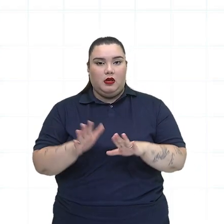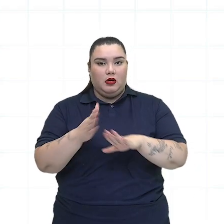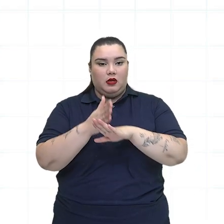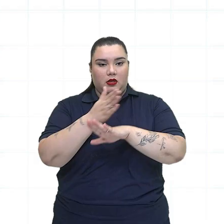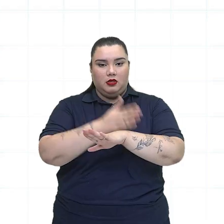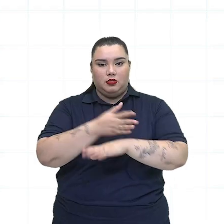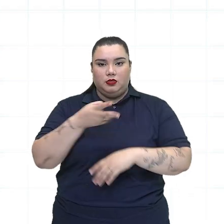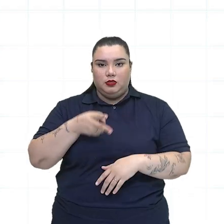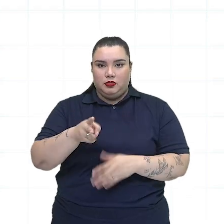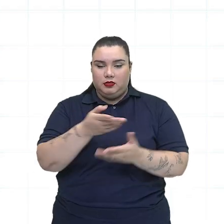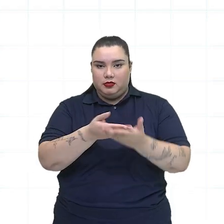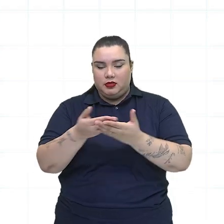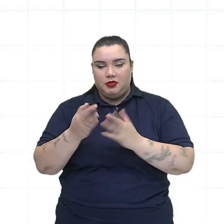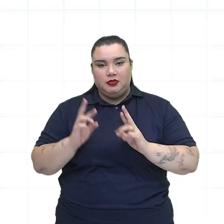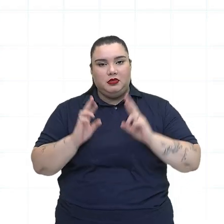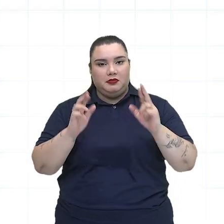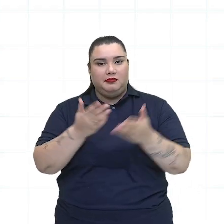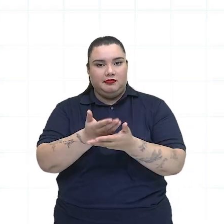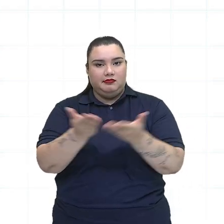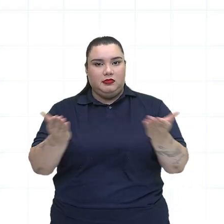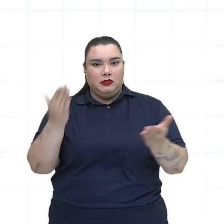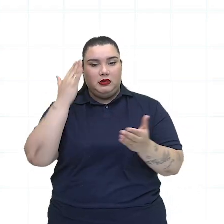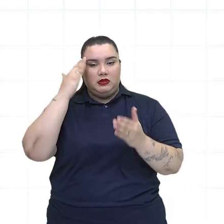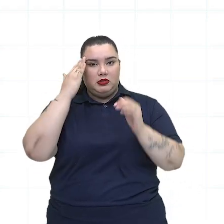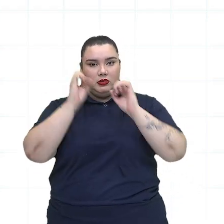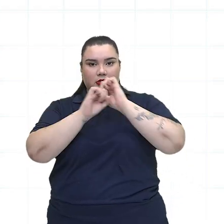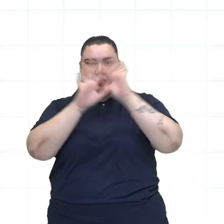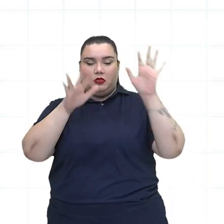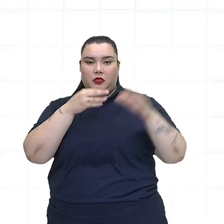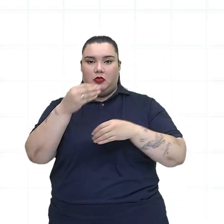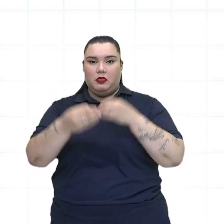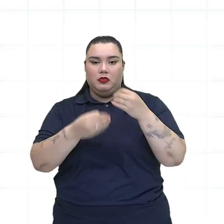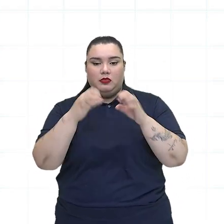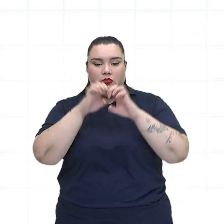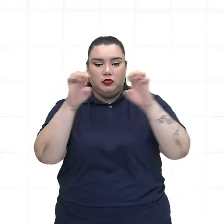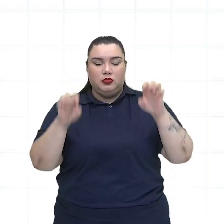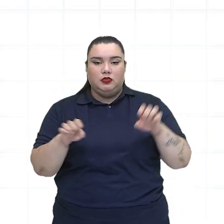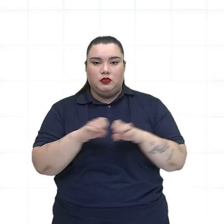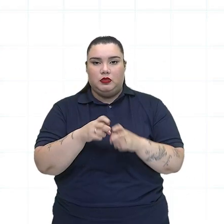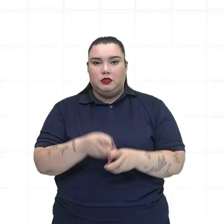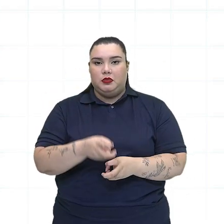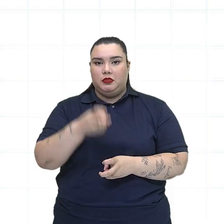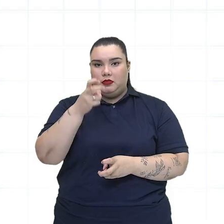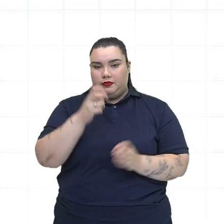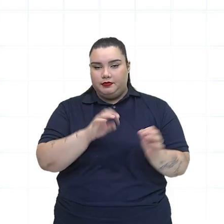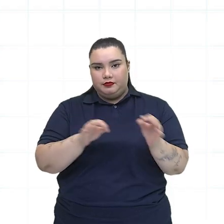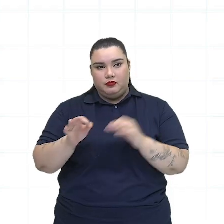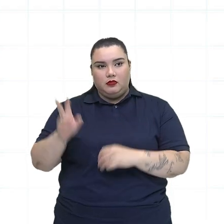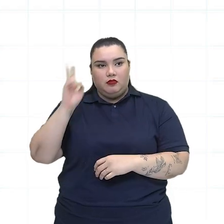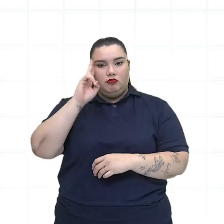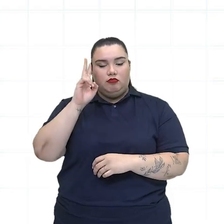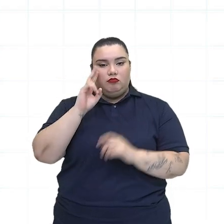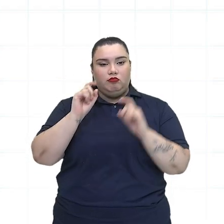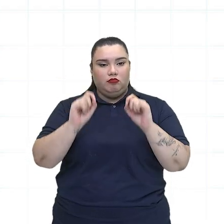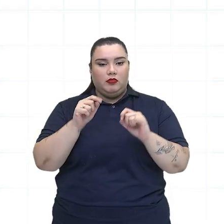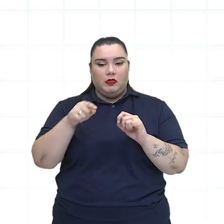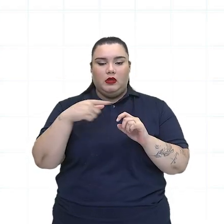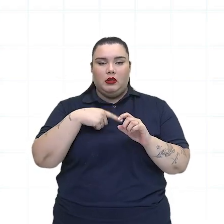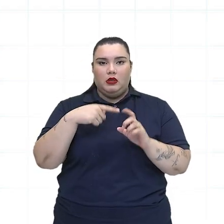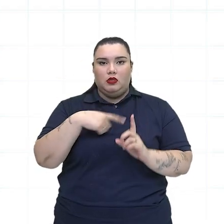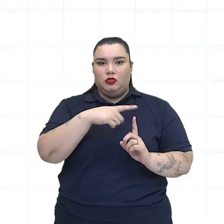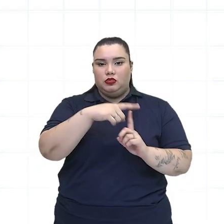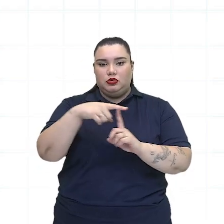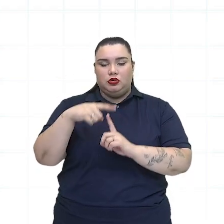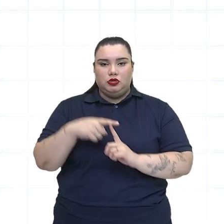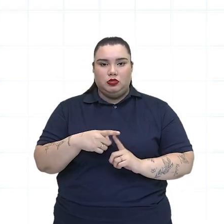continuar a nossa aula, eu espero que vocês tenham entendido como é que funciona a estrutura da nossa coluna, só relembrando que ela tem essas divisões,